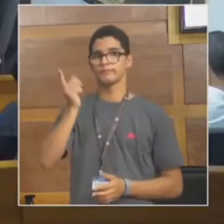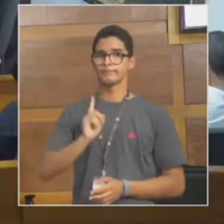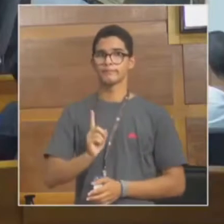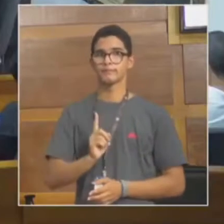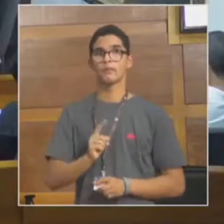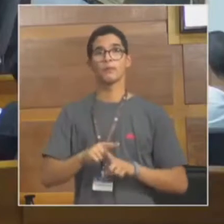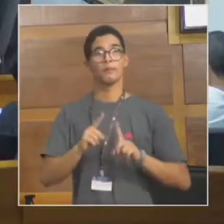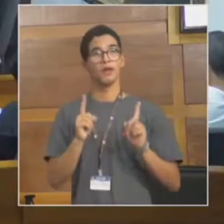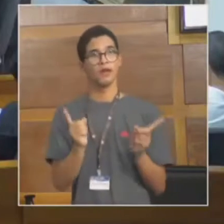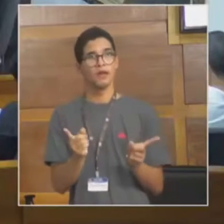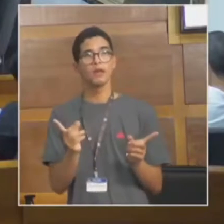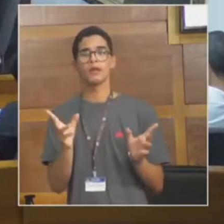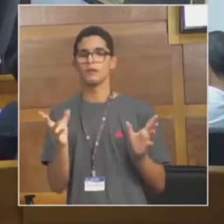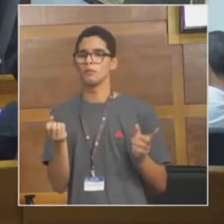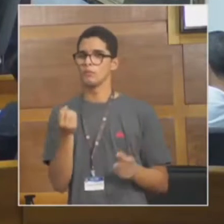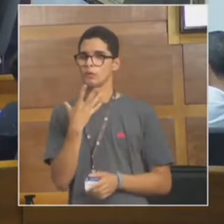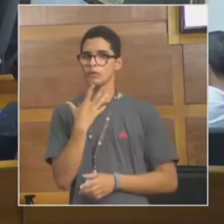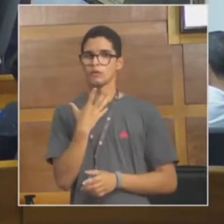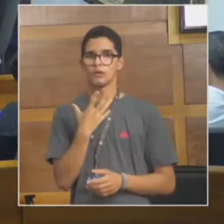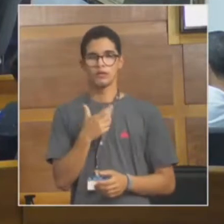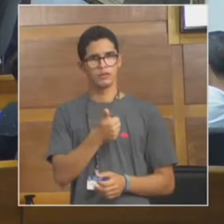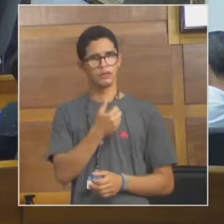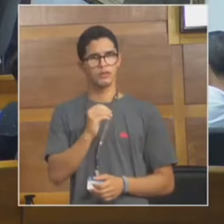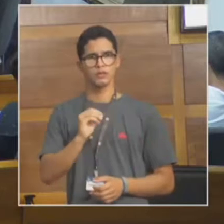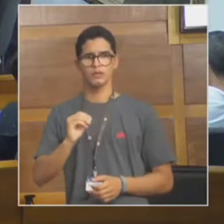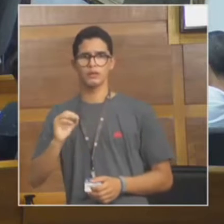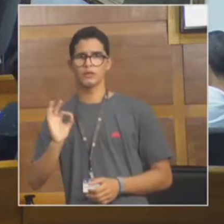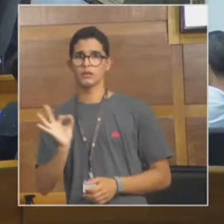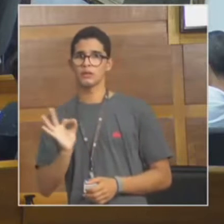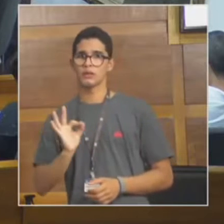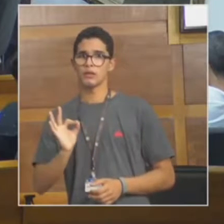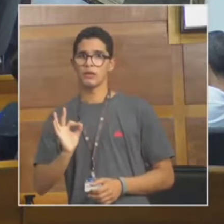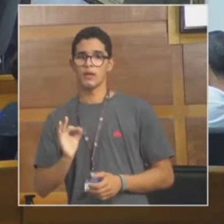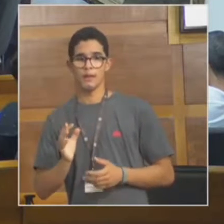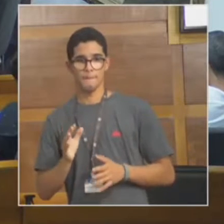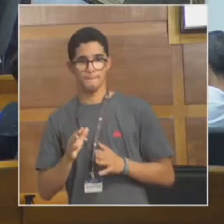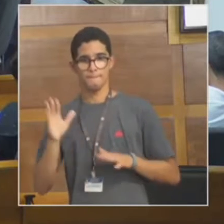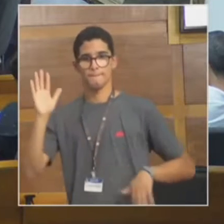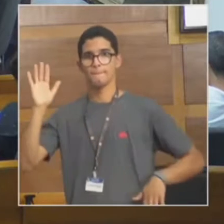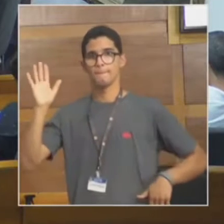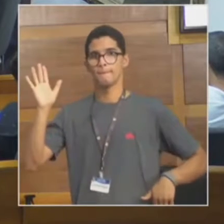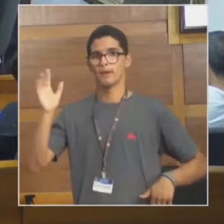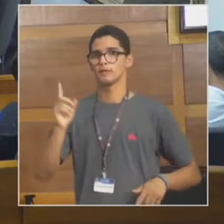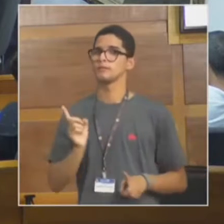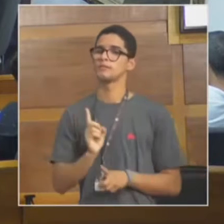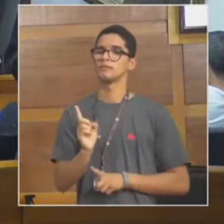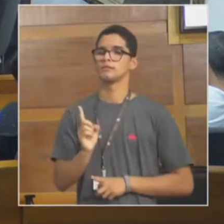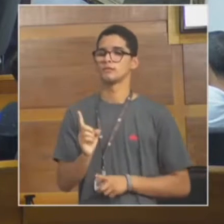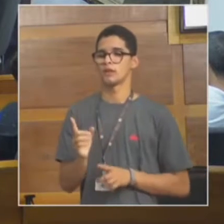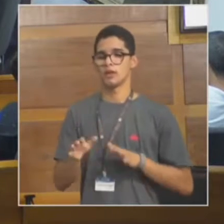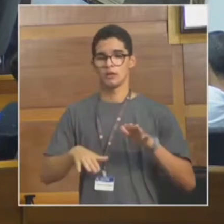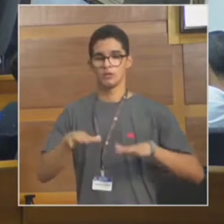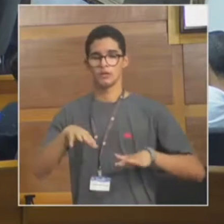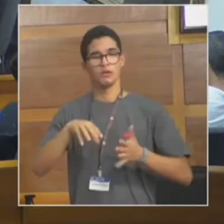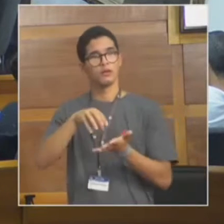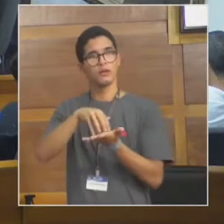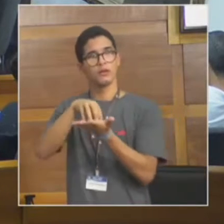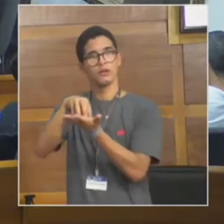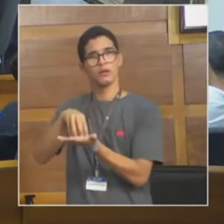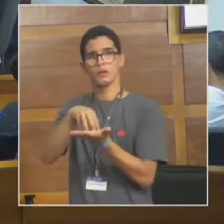porque não vamos ficar sem por cento destinado a praia o flutuante vai ajudar nos dois termos